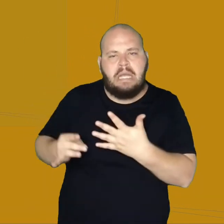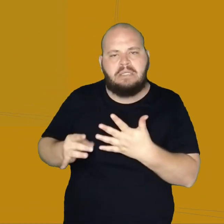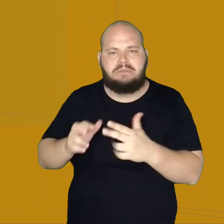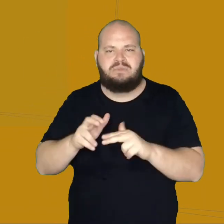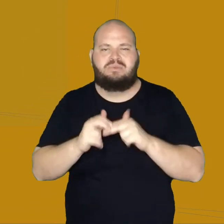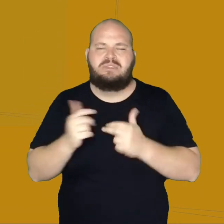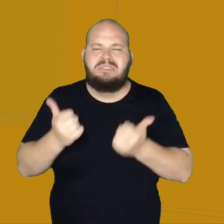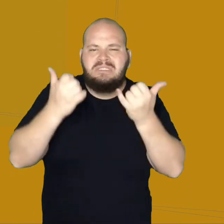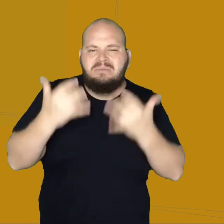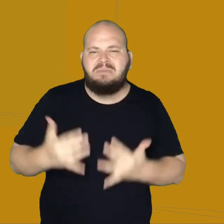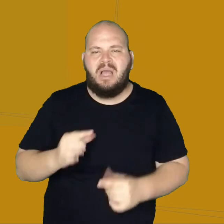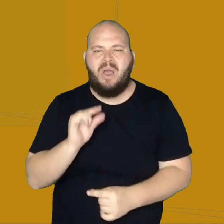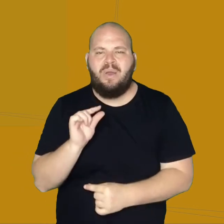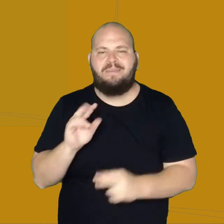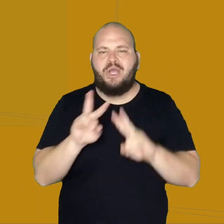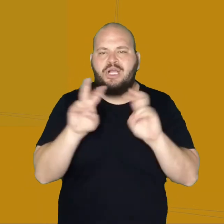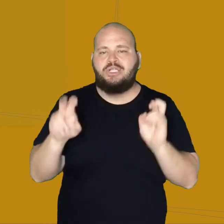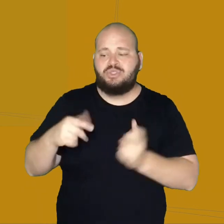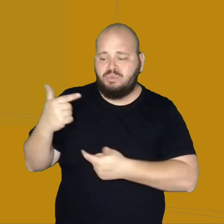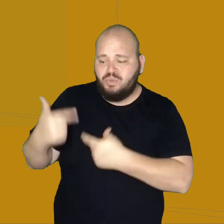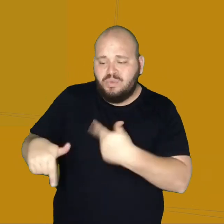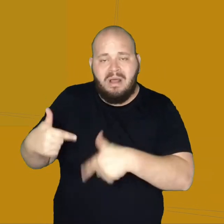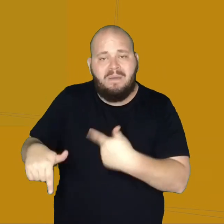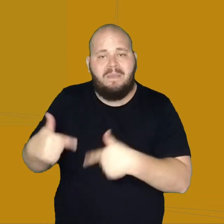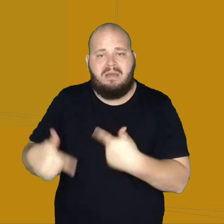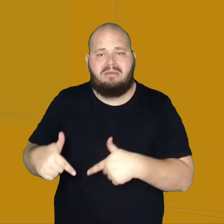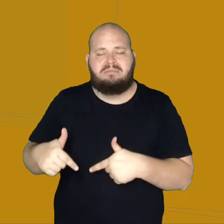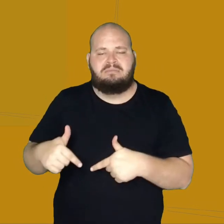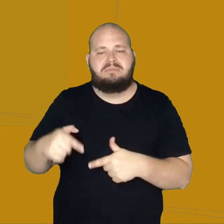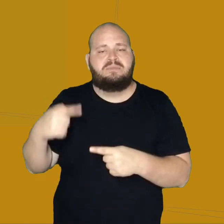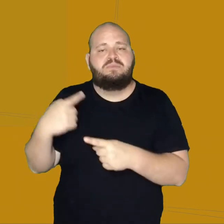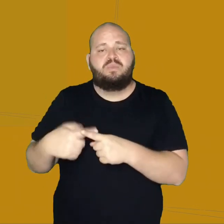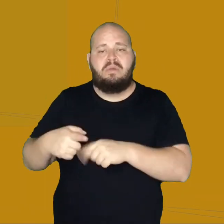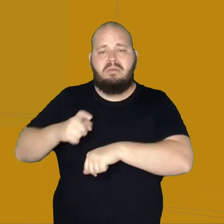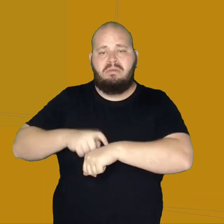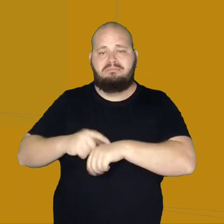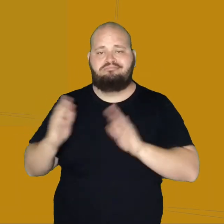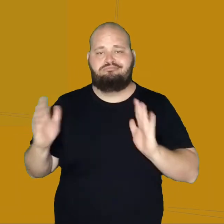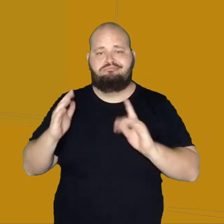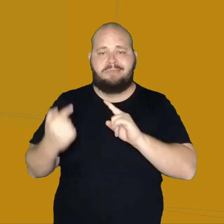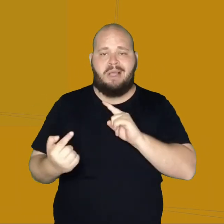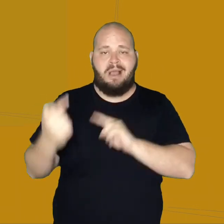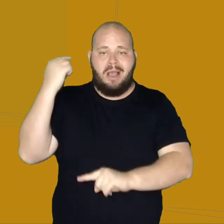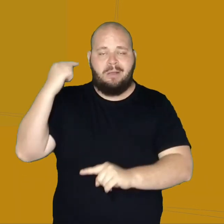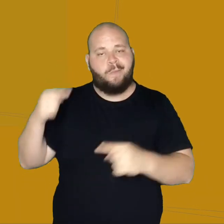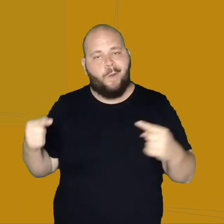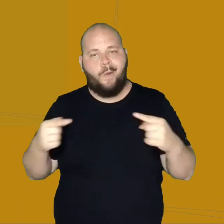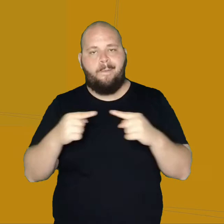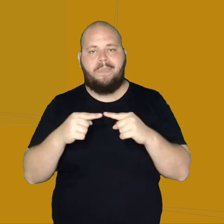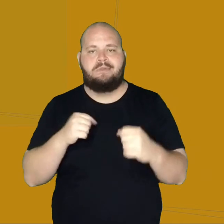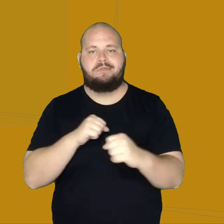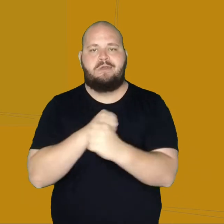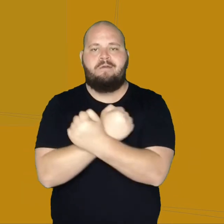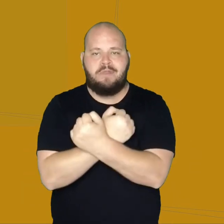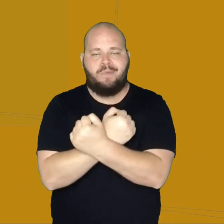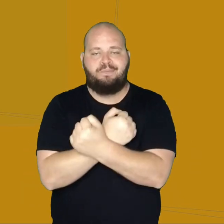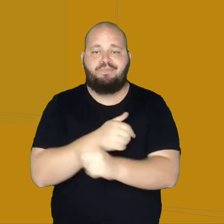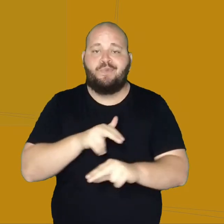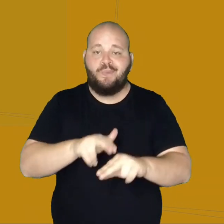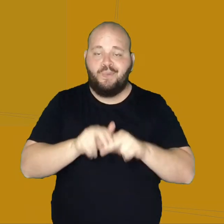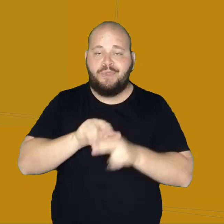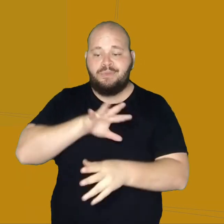pensando, ou seja, ele estava refletindo muito dos aspectos que já estão presentes em Memórias Póstumas de Brás Cubas que